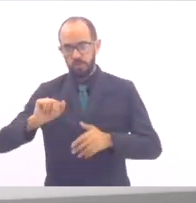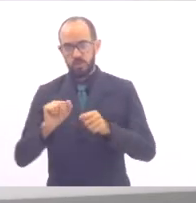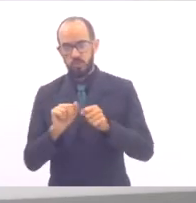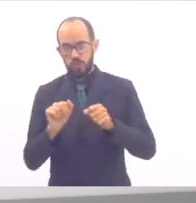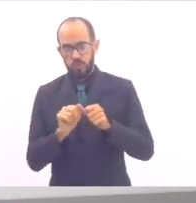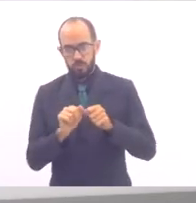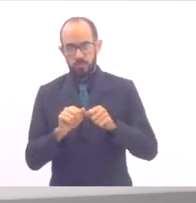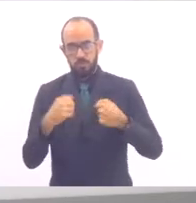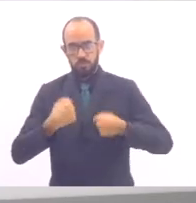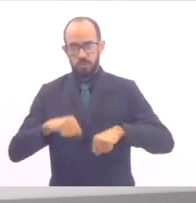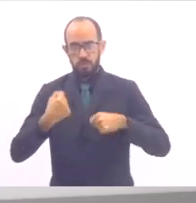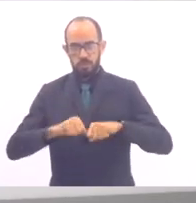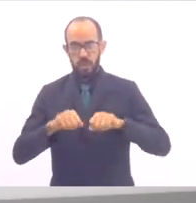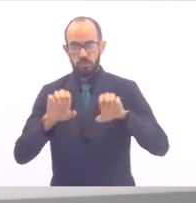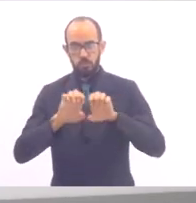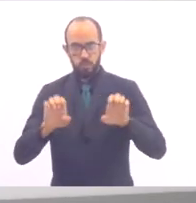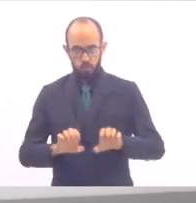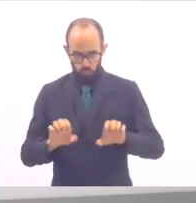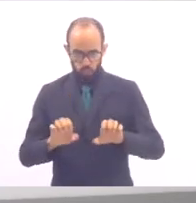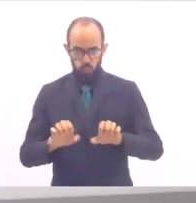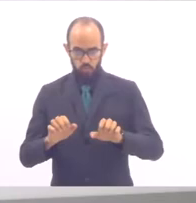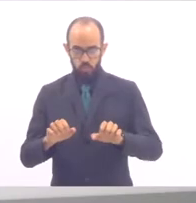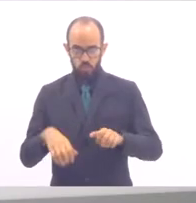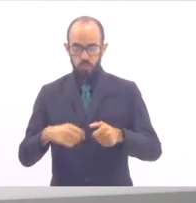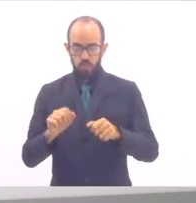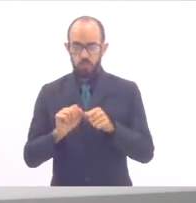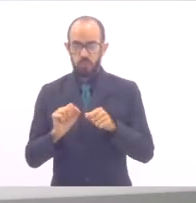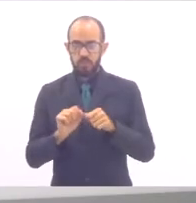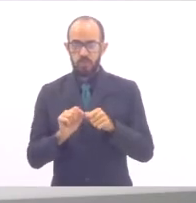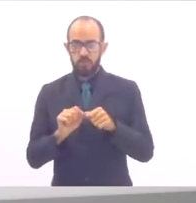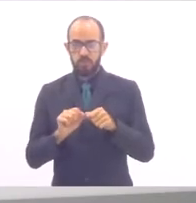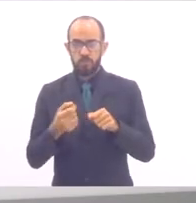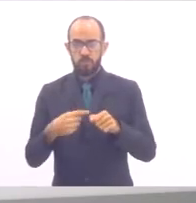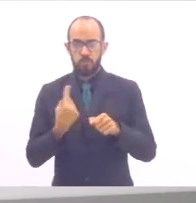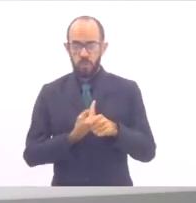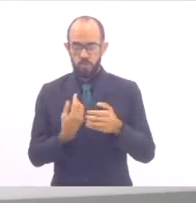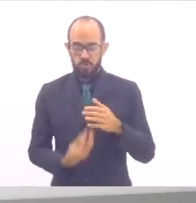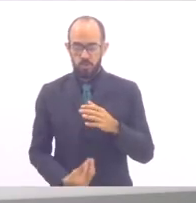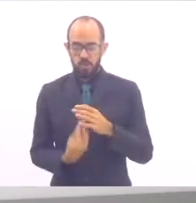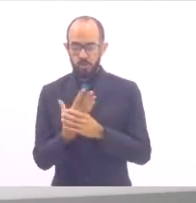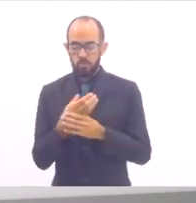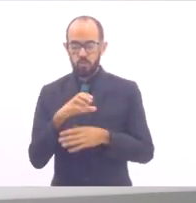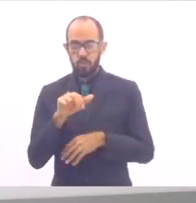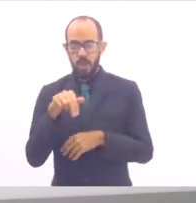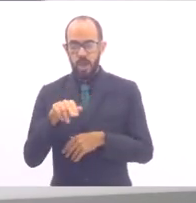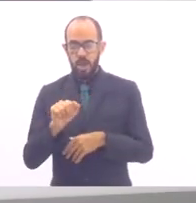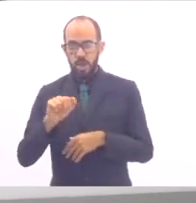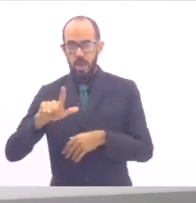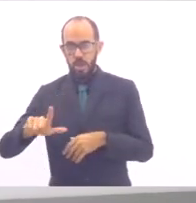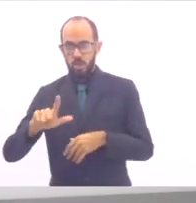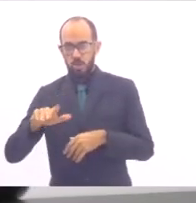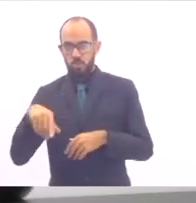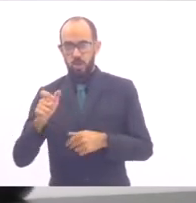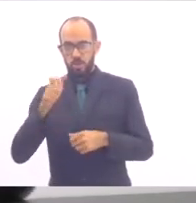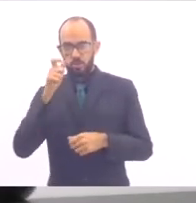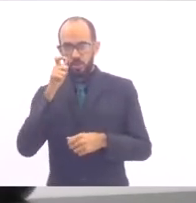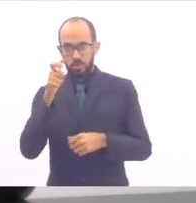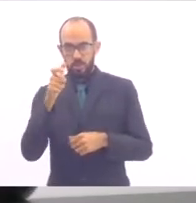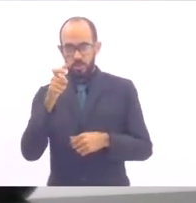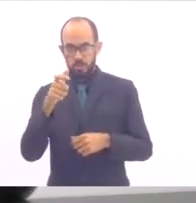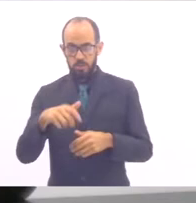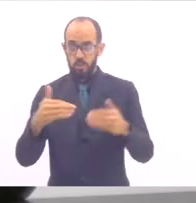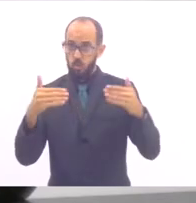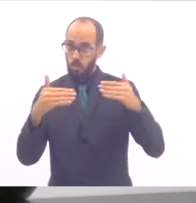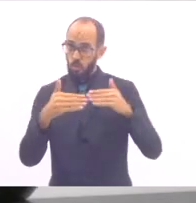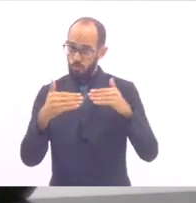uma estrutura para operacionalizá-la. E nós criamos um canal para que a manifestação de interesse, conforme estava